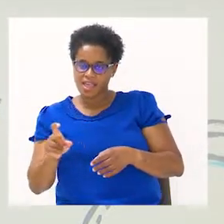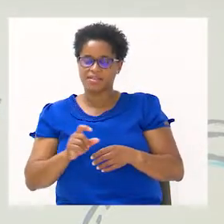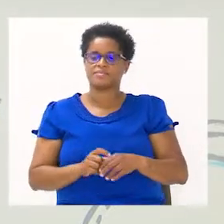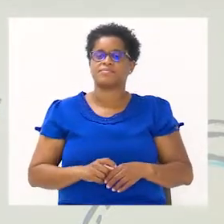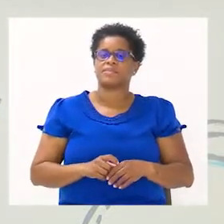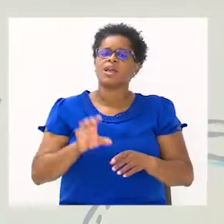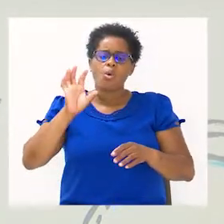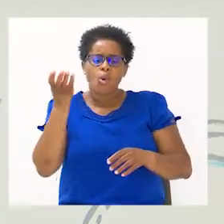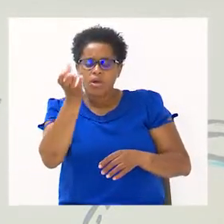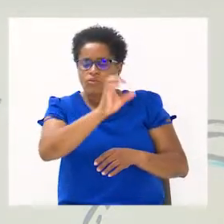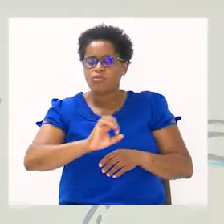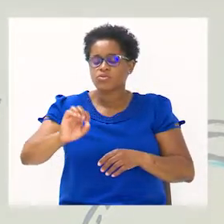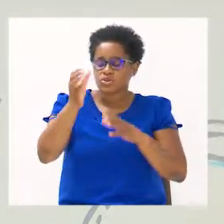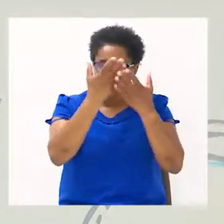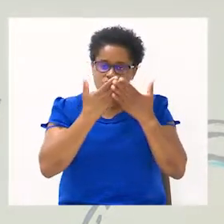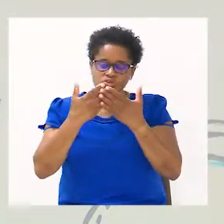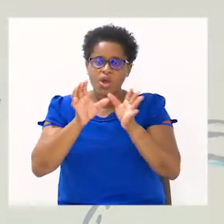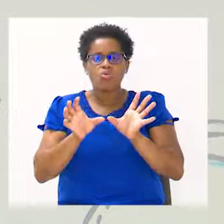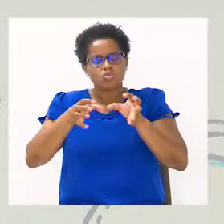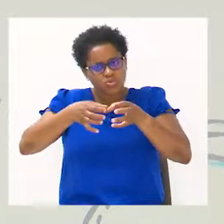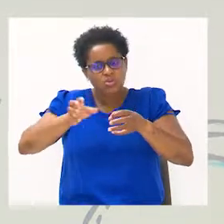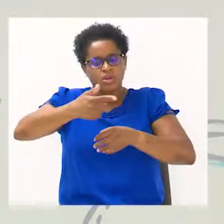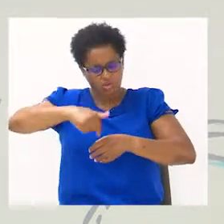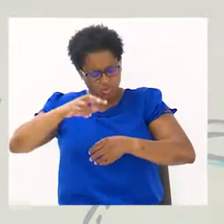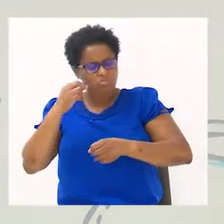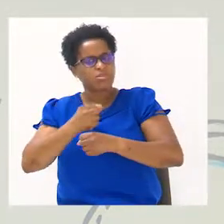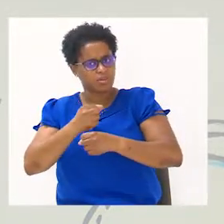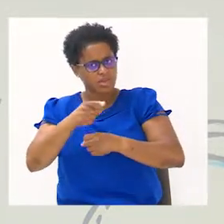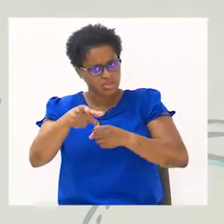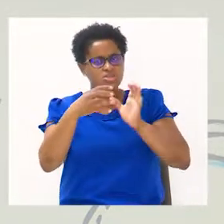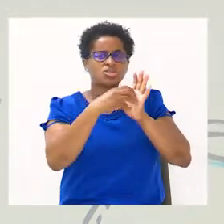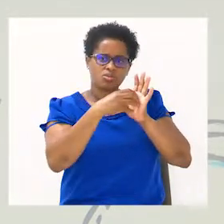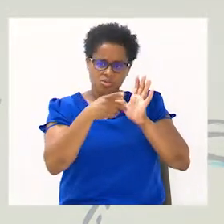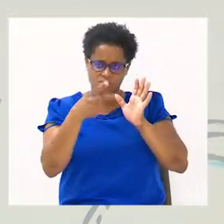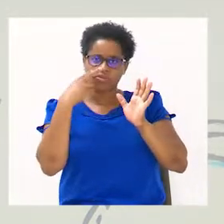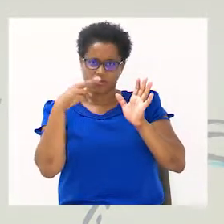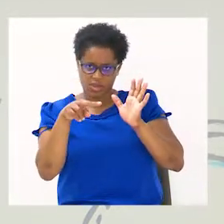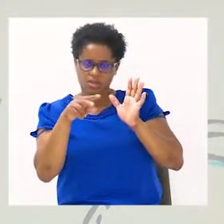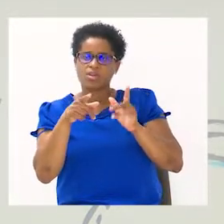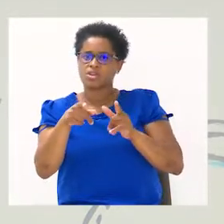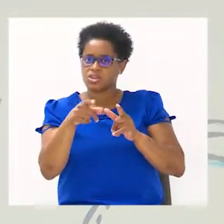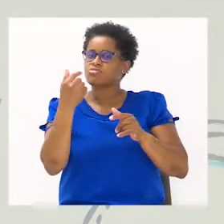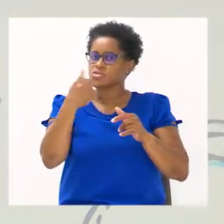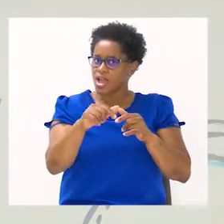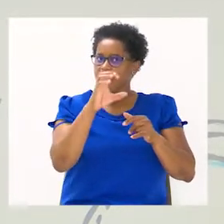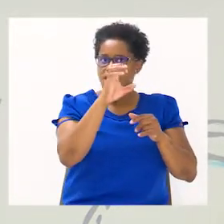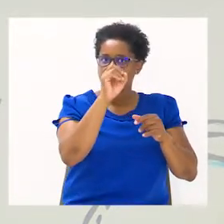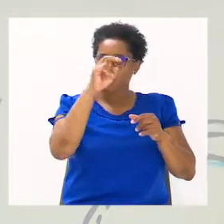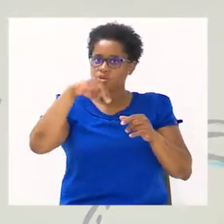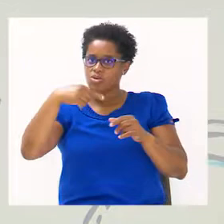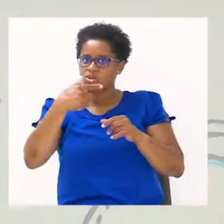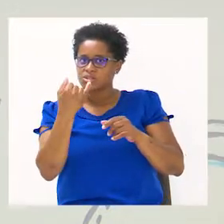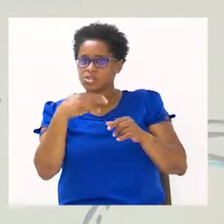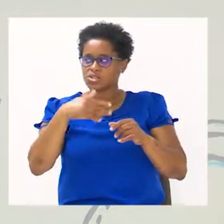estávamos a estudar conjuntos, nós vimos esses símbolos. Este é qual símbolo? Isso está contido.